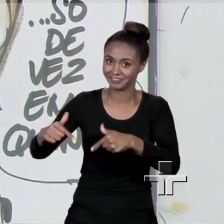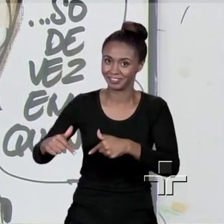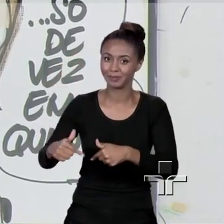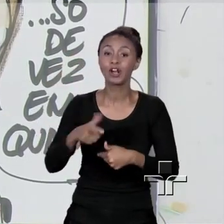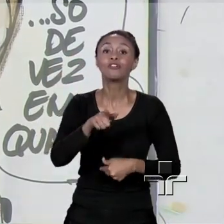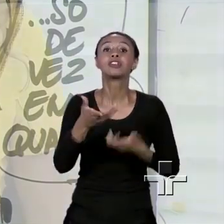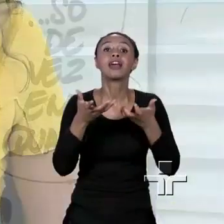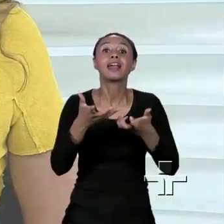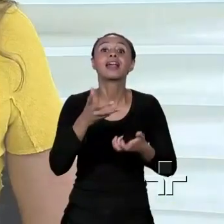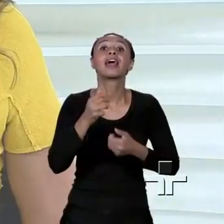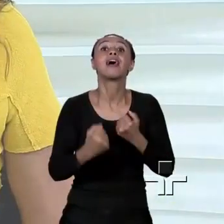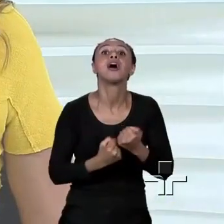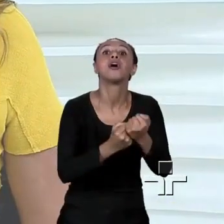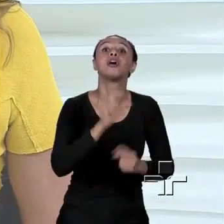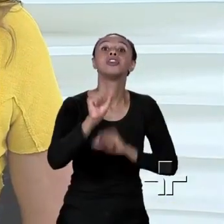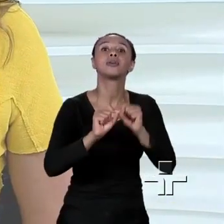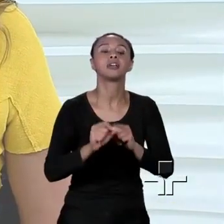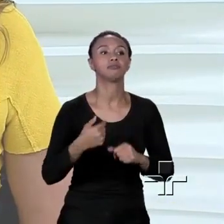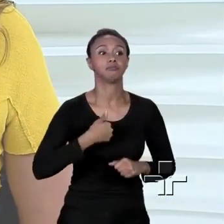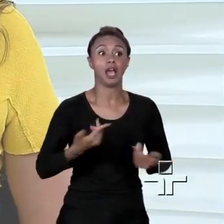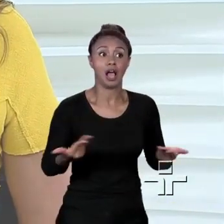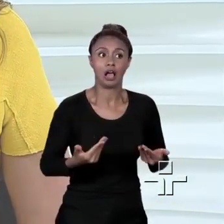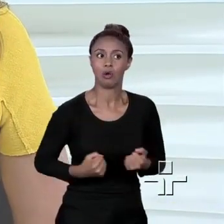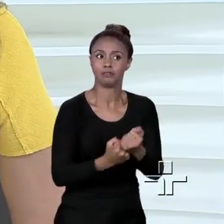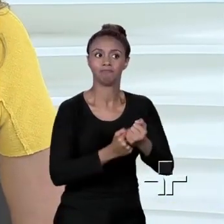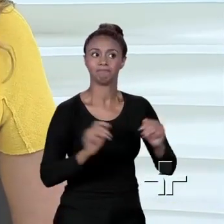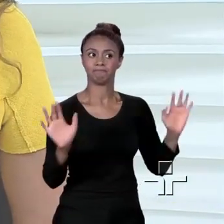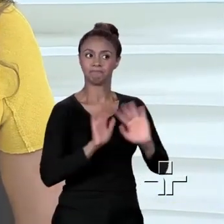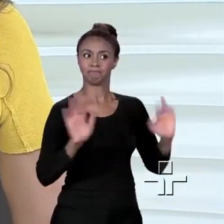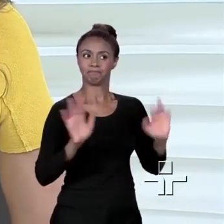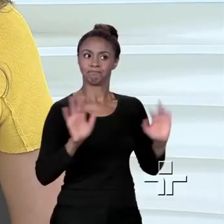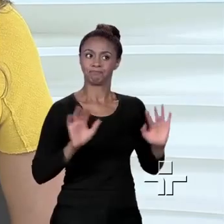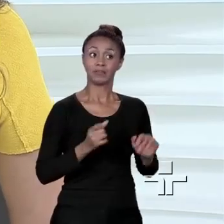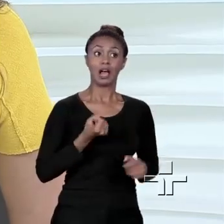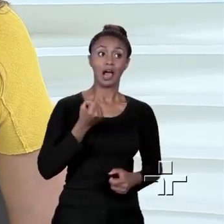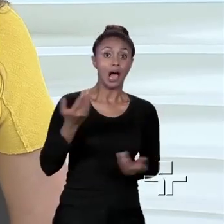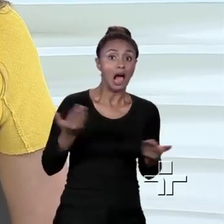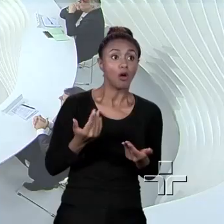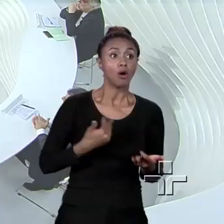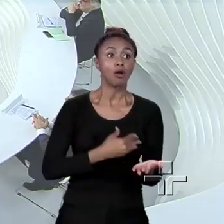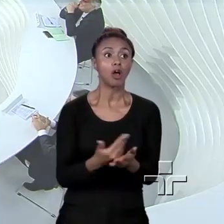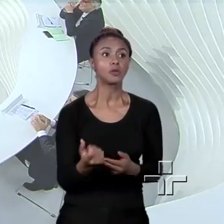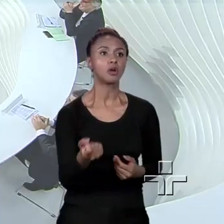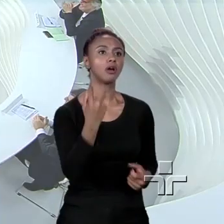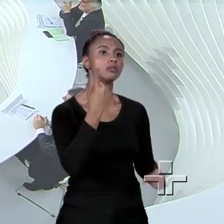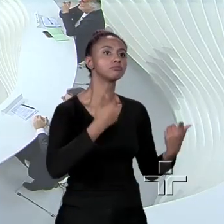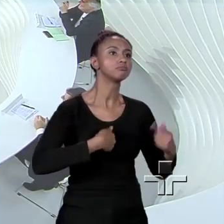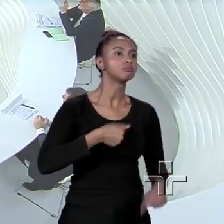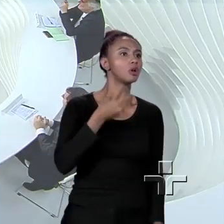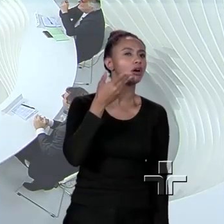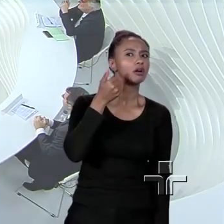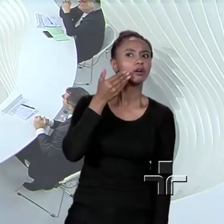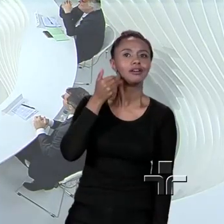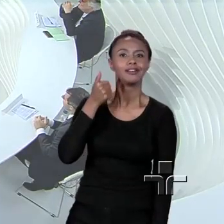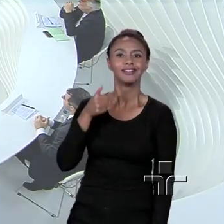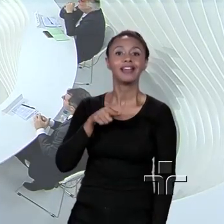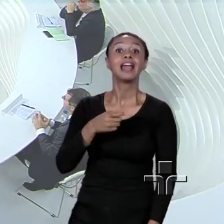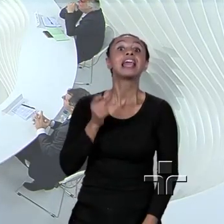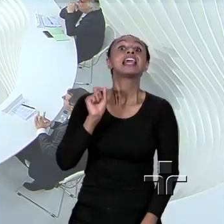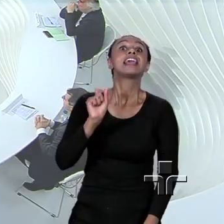ninguém. Ainda estão surgindo. Quem a senhora não apoia? Agora... Quem a senhora rejeita de qualquer